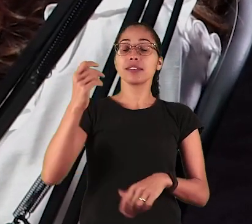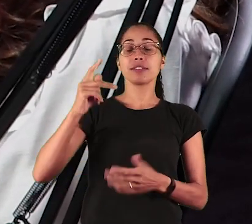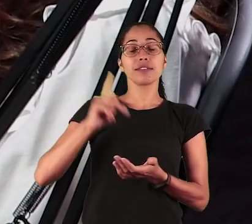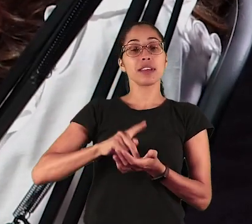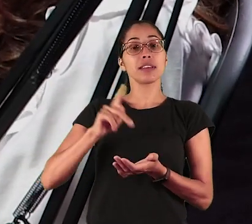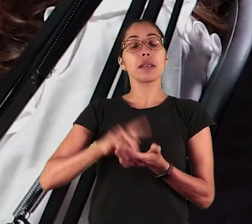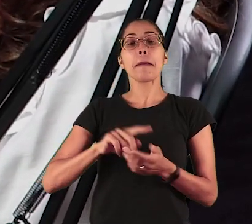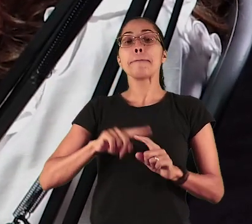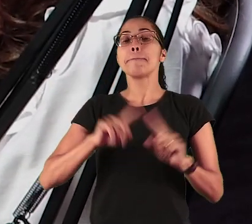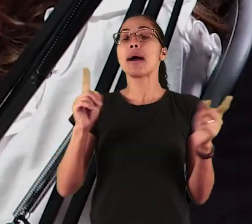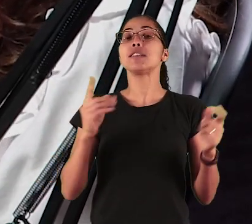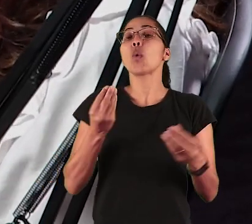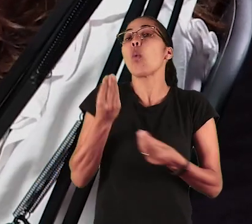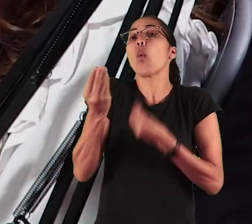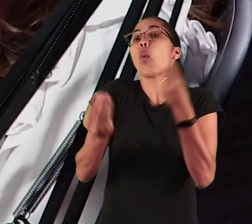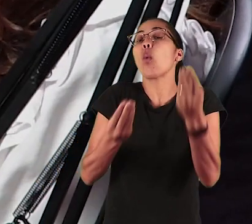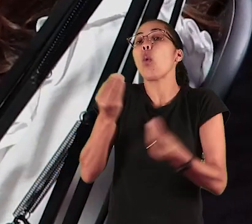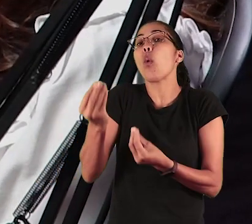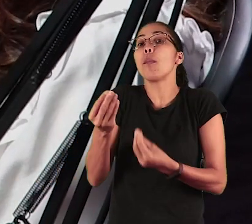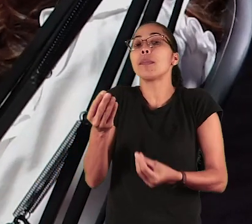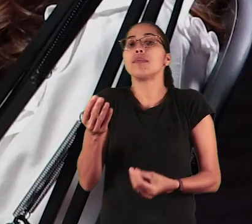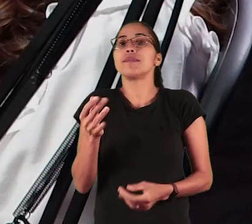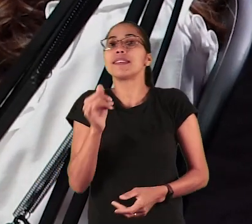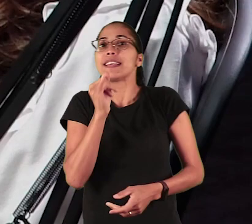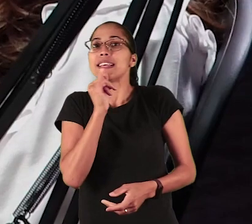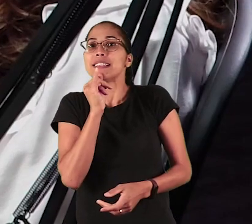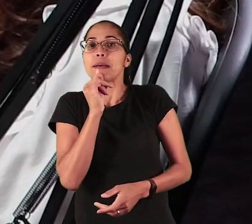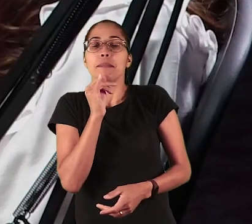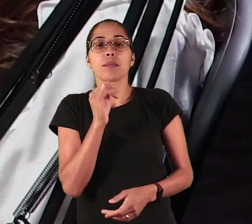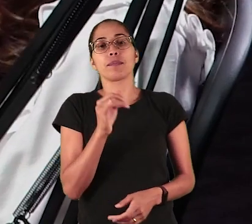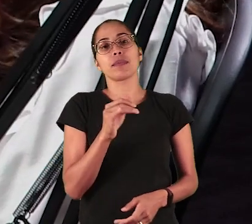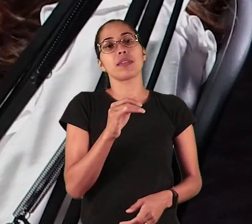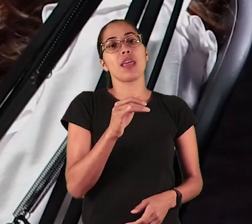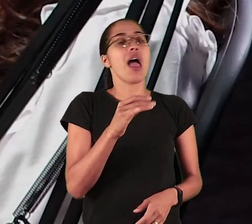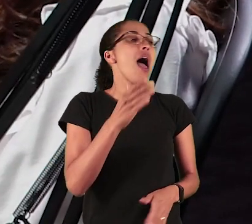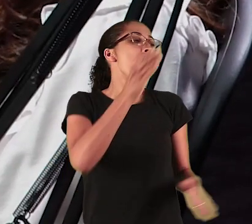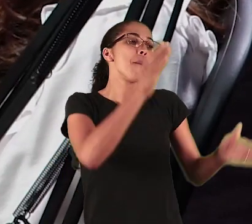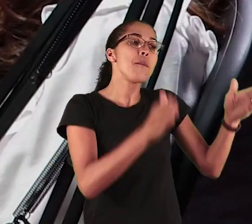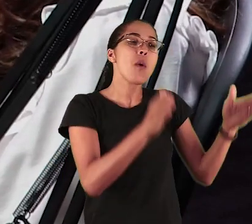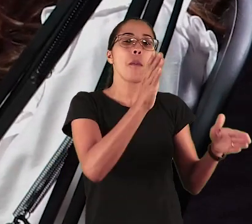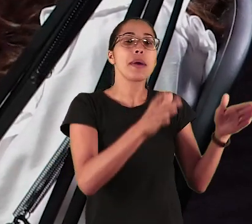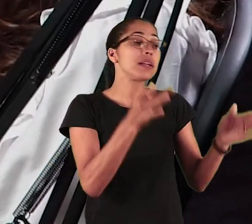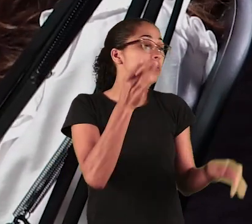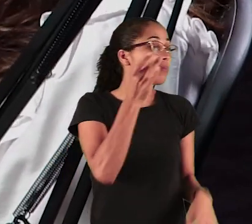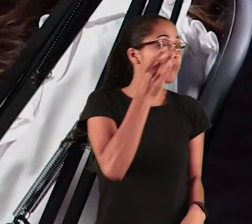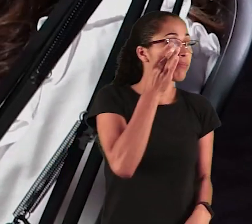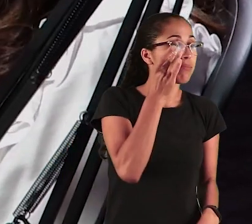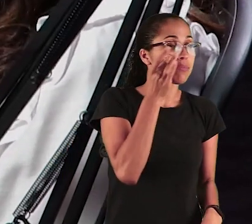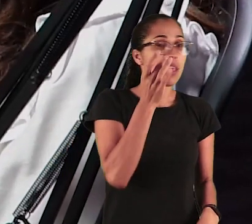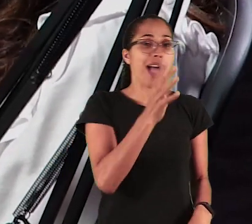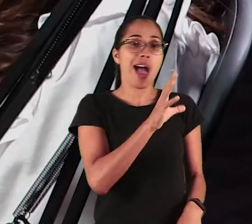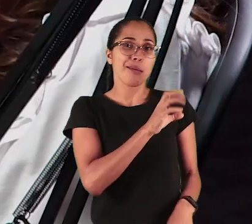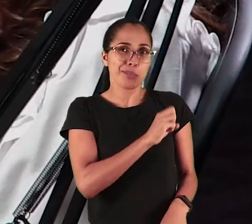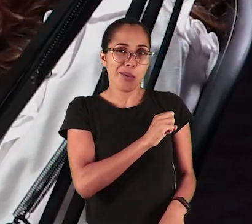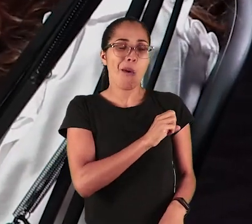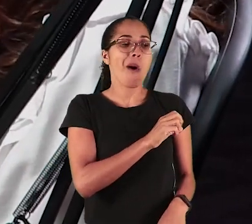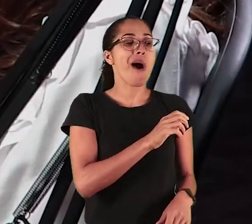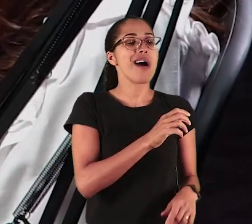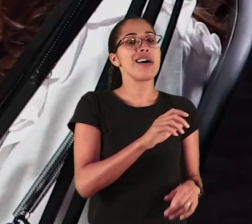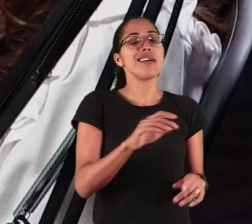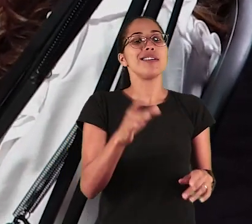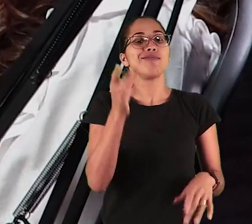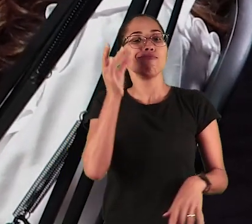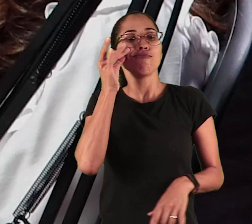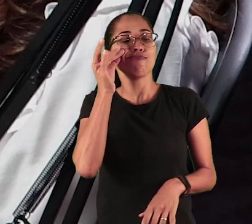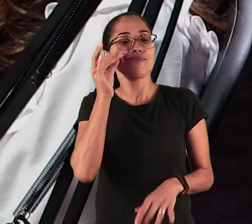como é que eu faço para conseguir estar presente momentos que não vão voltar né seja ele na vida amorosa seja